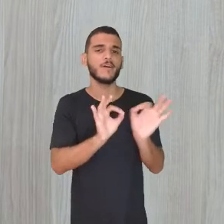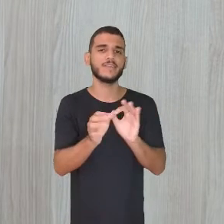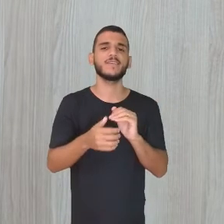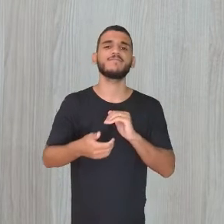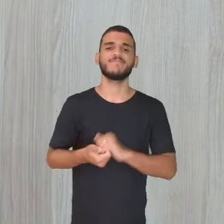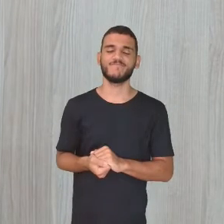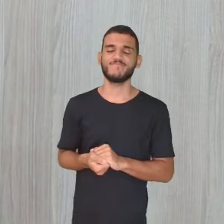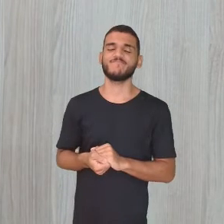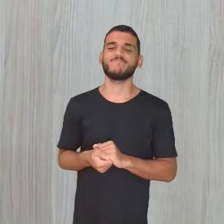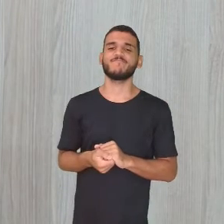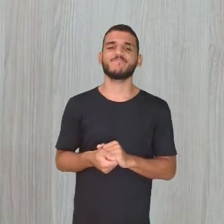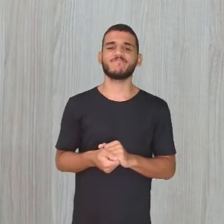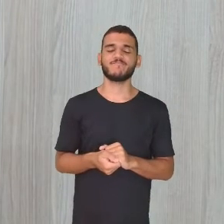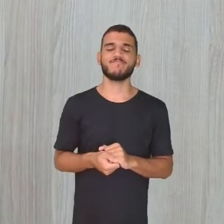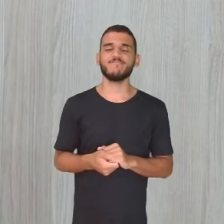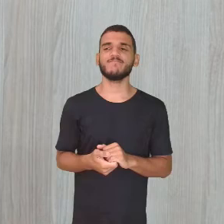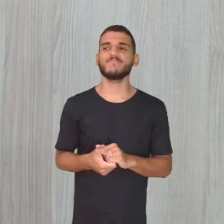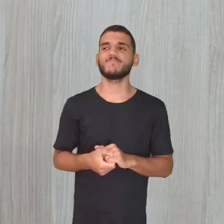aí.